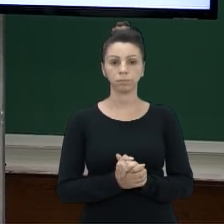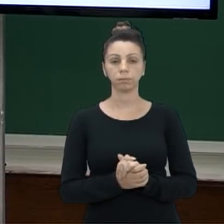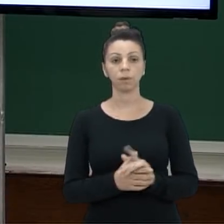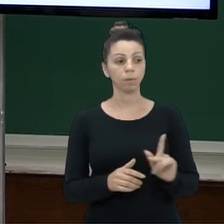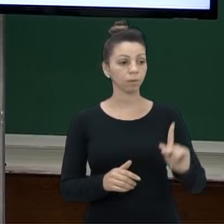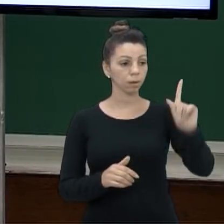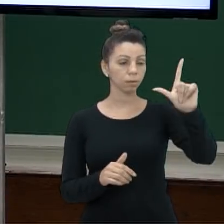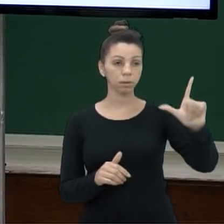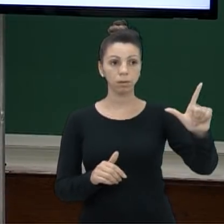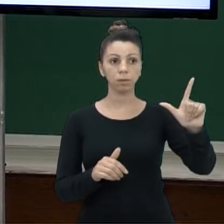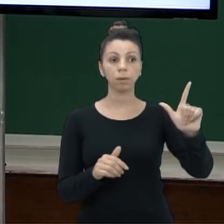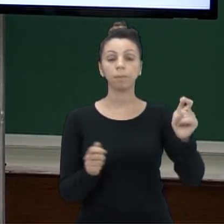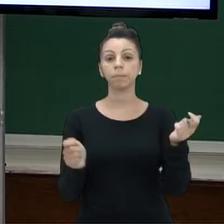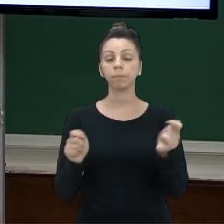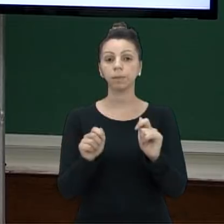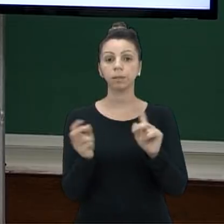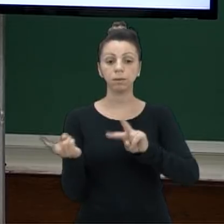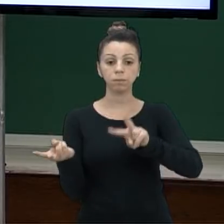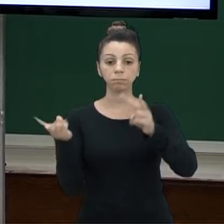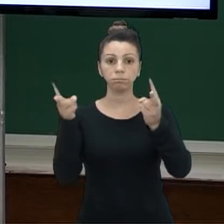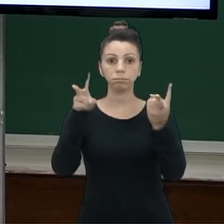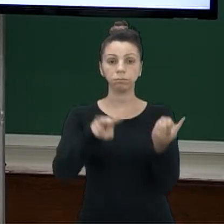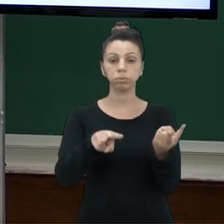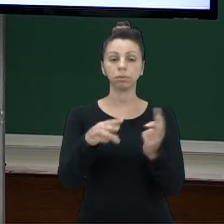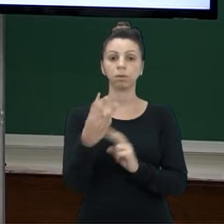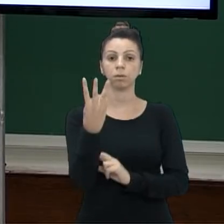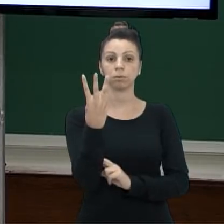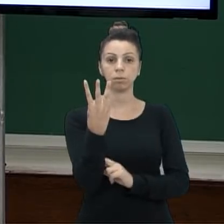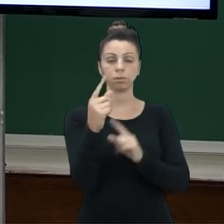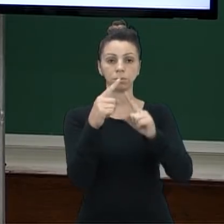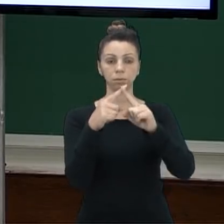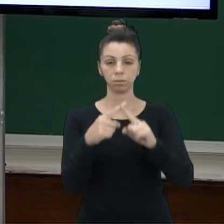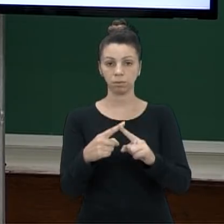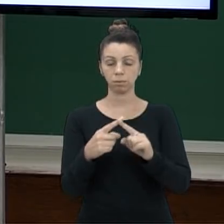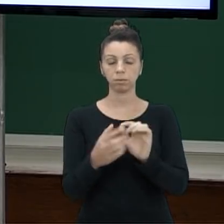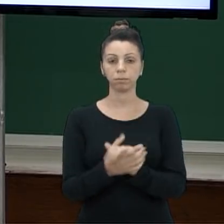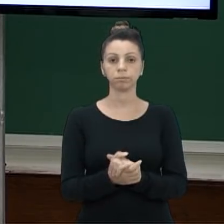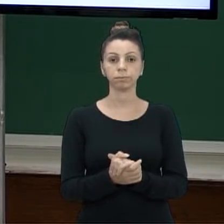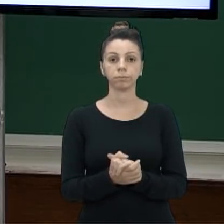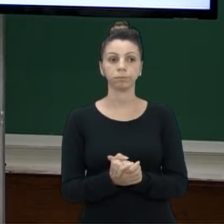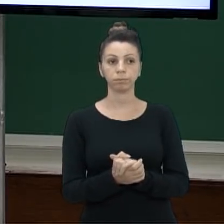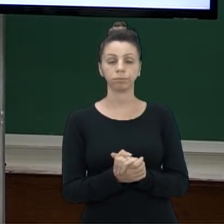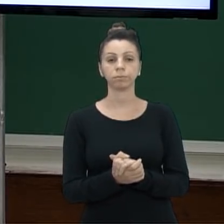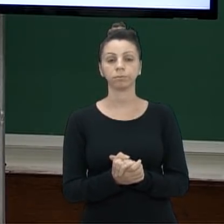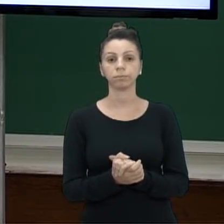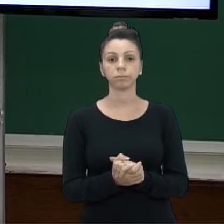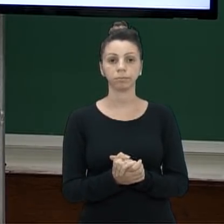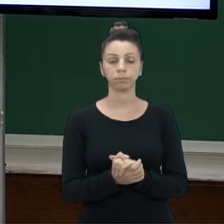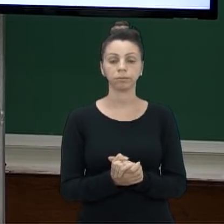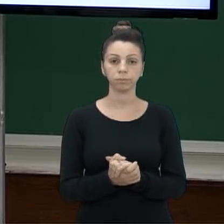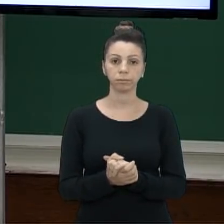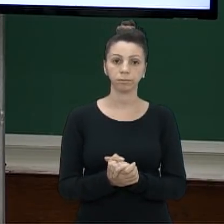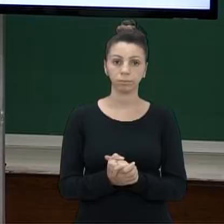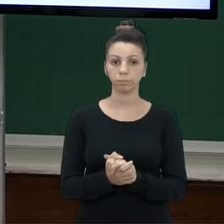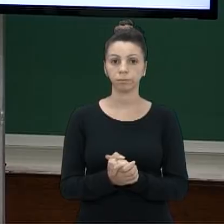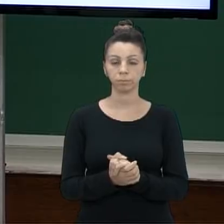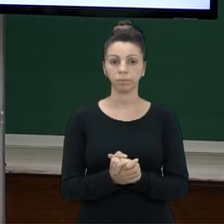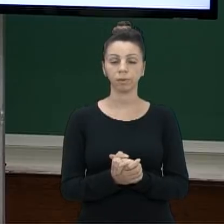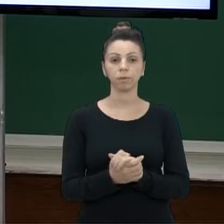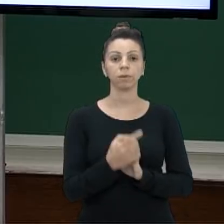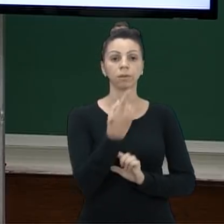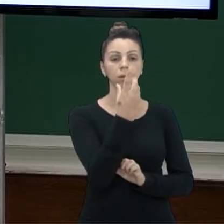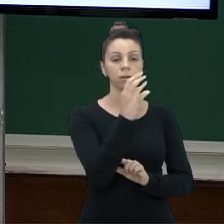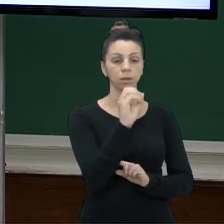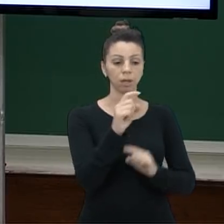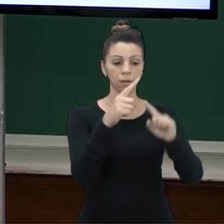tem que multiplicar 3 vezes por 10. Então, a gente tem a nossa 3,5 toneladas e vamos ter que